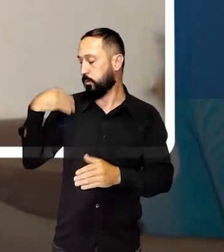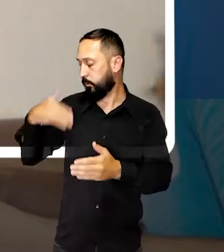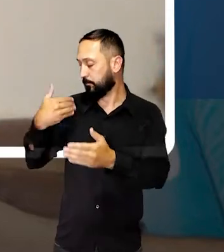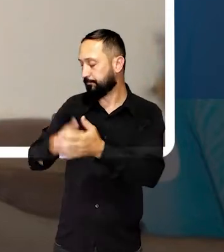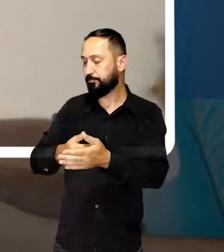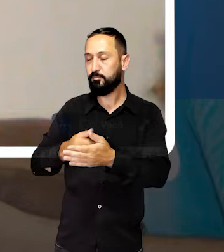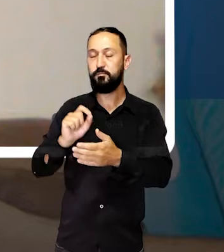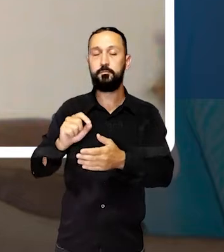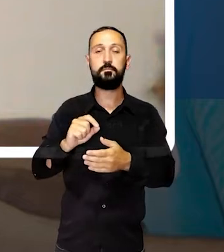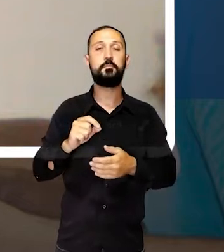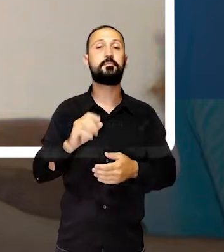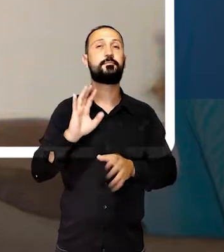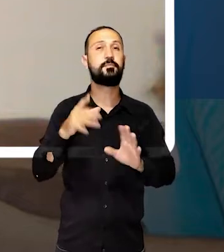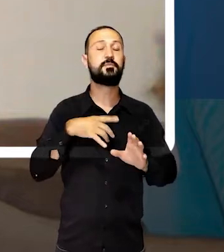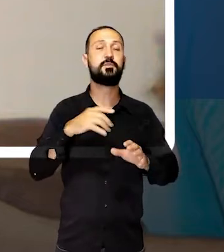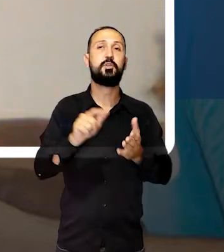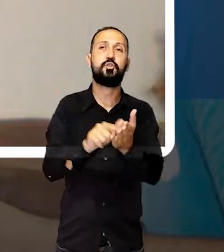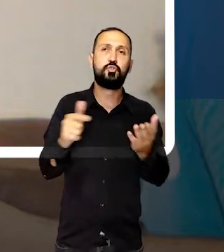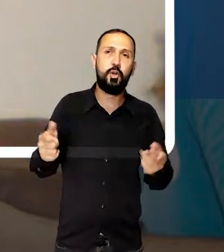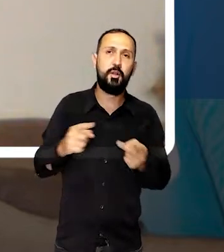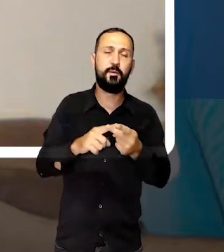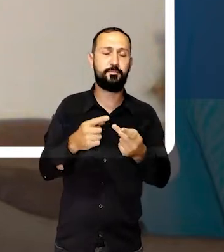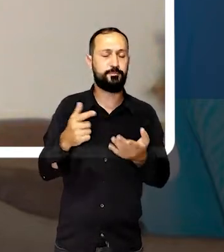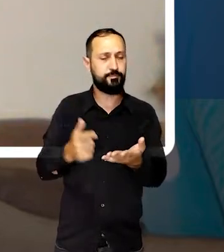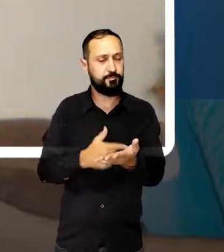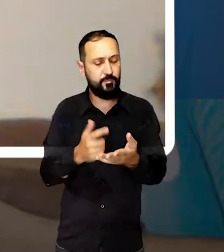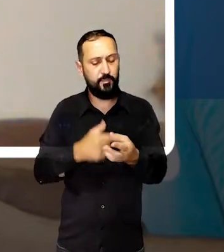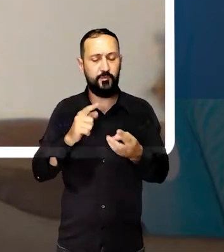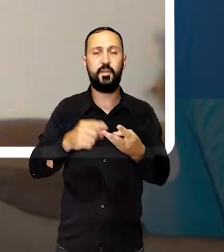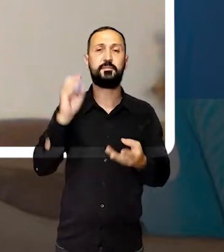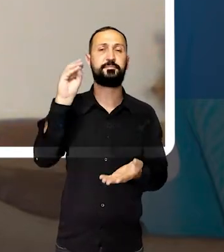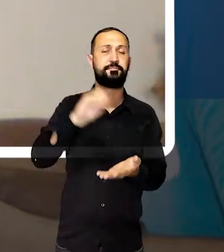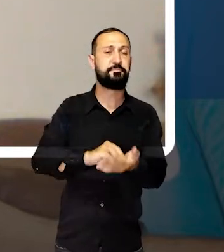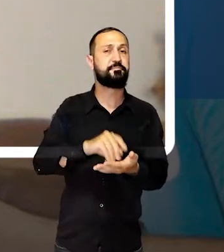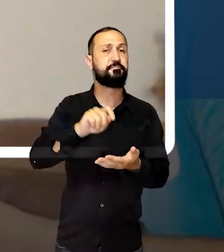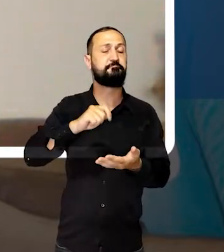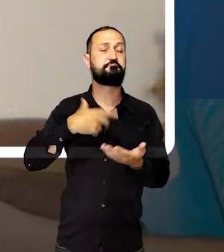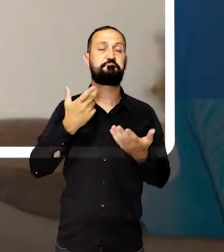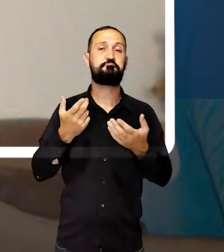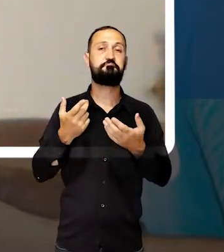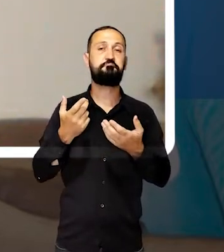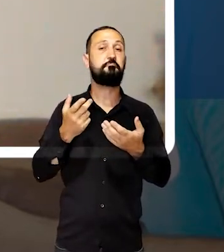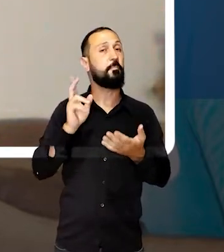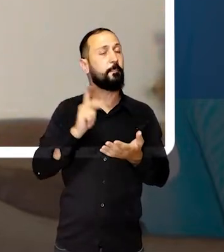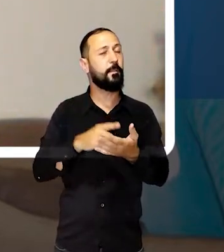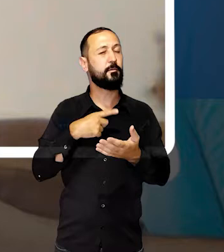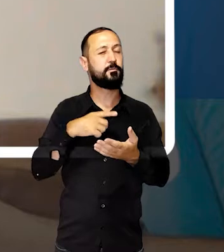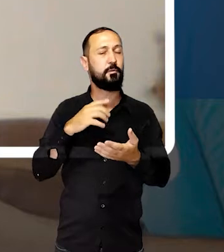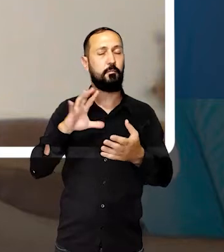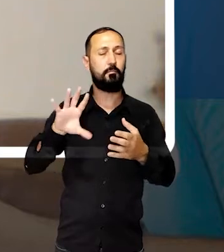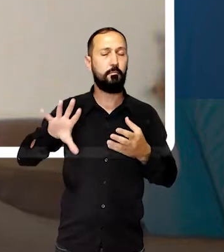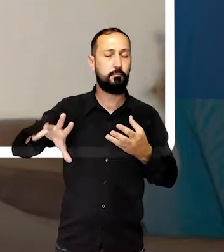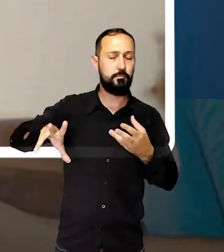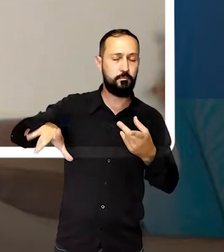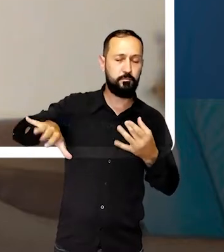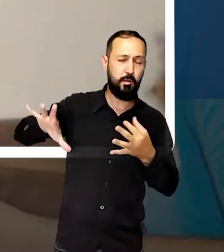de publicações em jornais, em revistas, em livros, eu tenho realmente